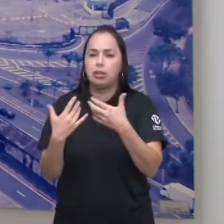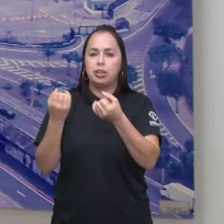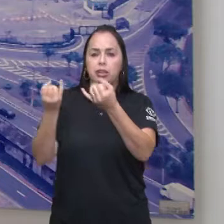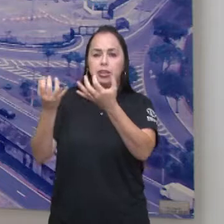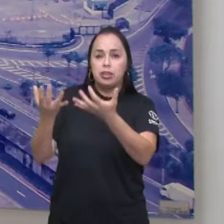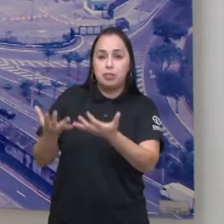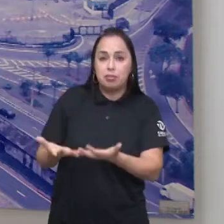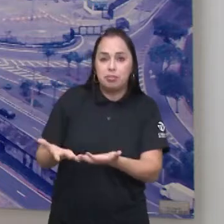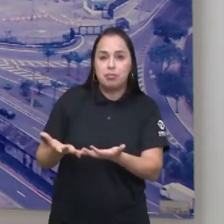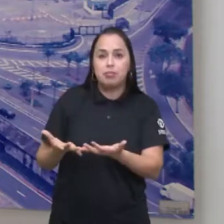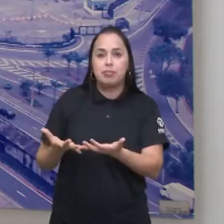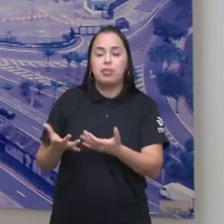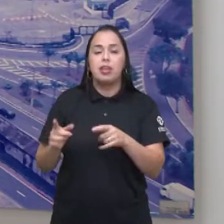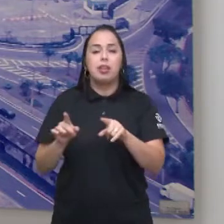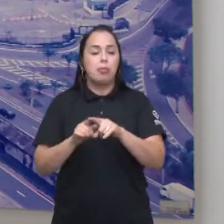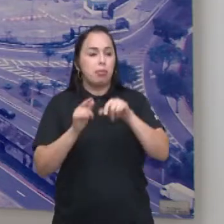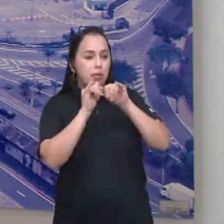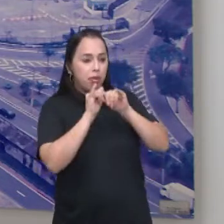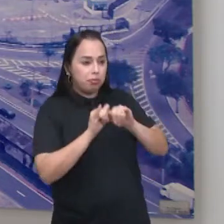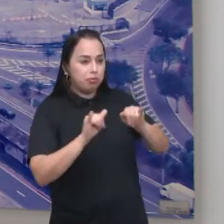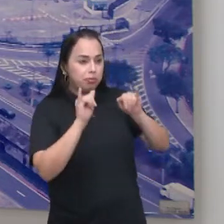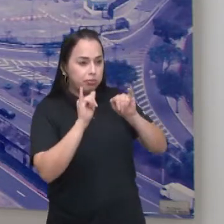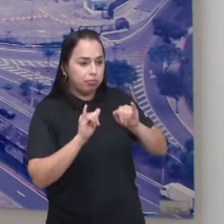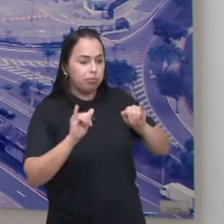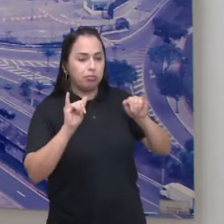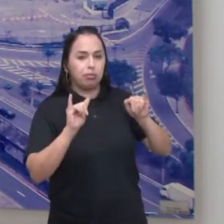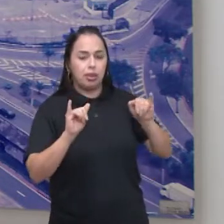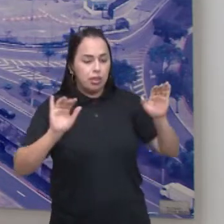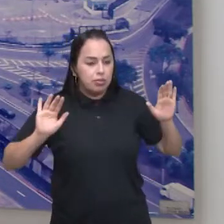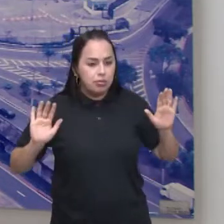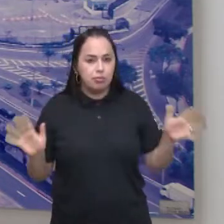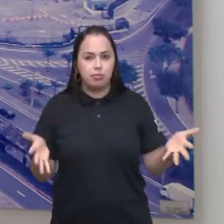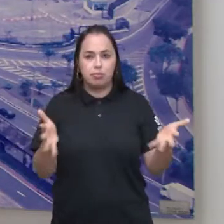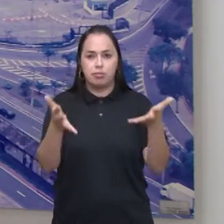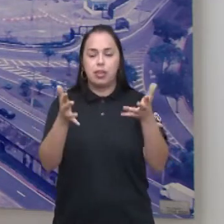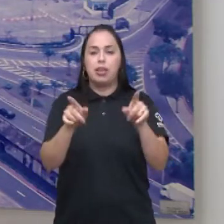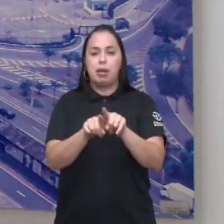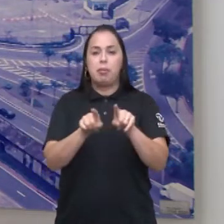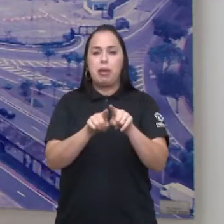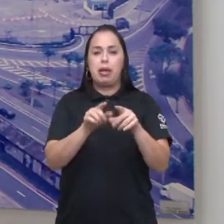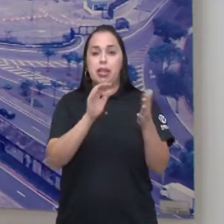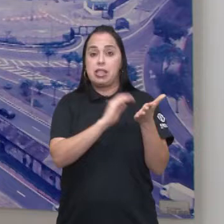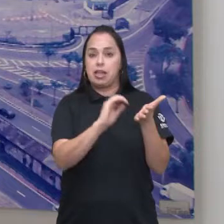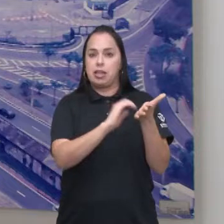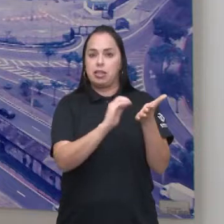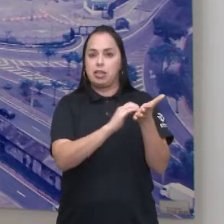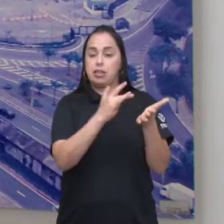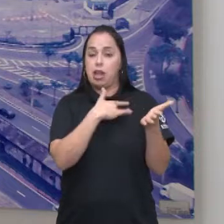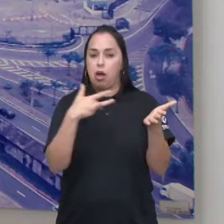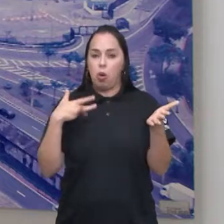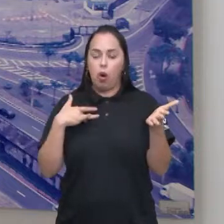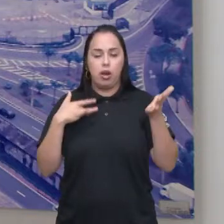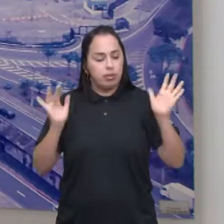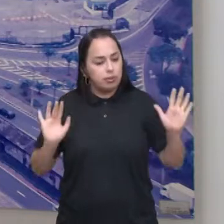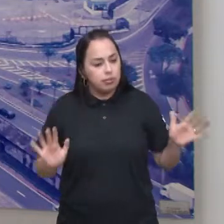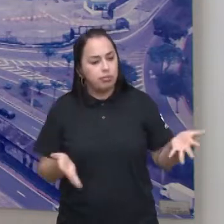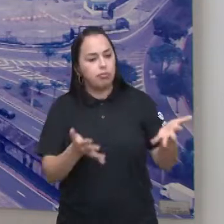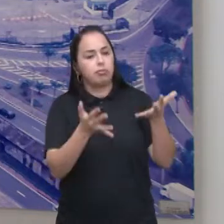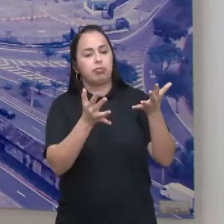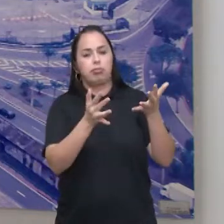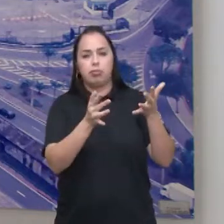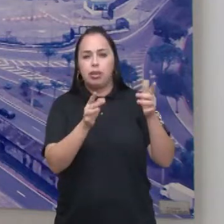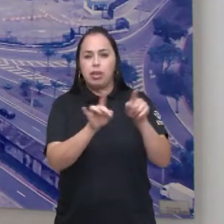com os nossos eleitores levar essa mensagem para população estimular Secretaria de Saúde a fazer também